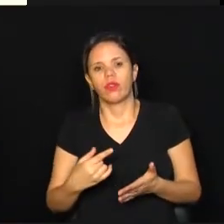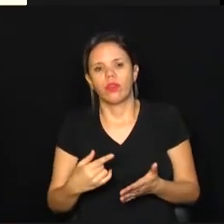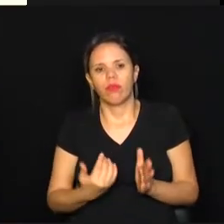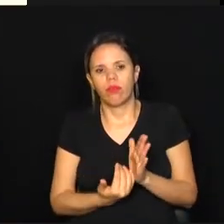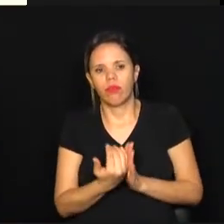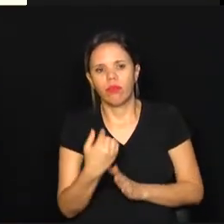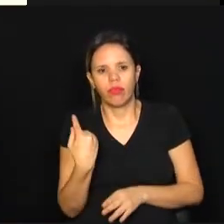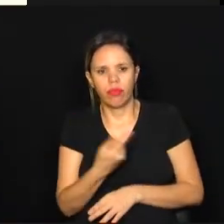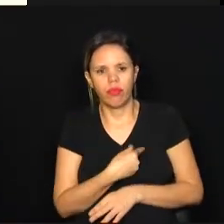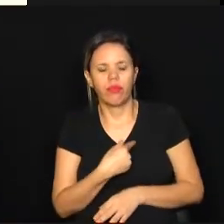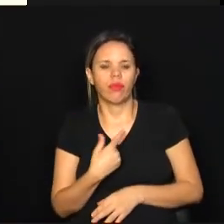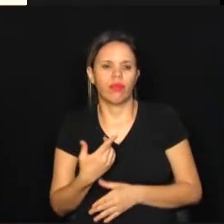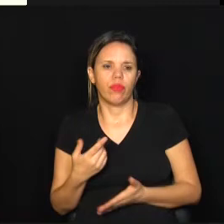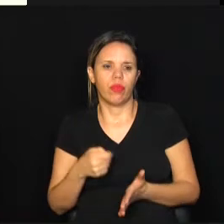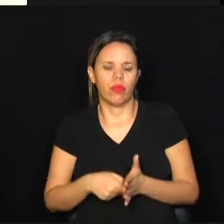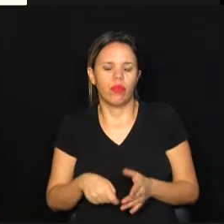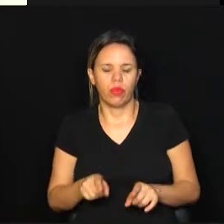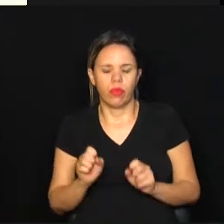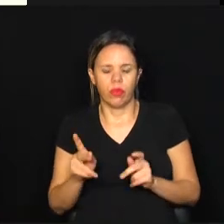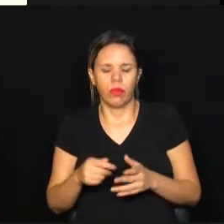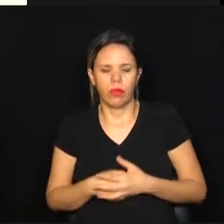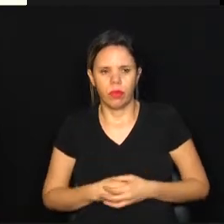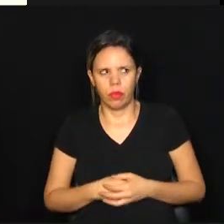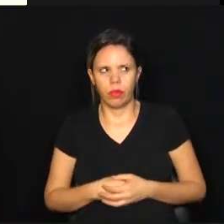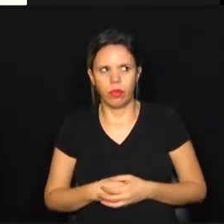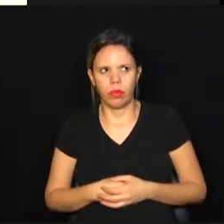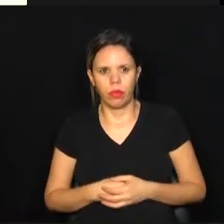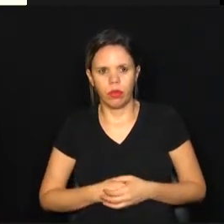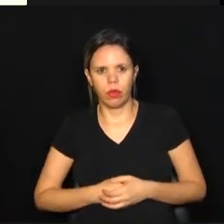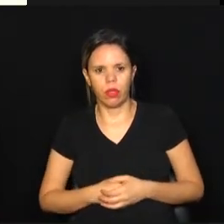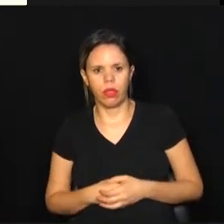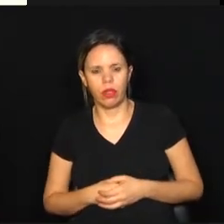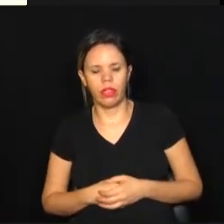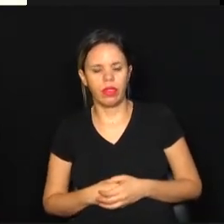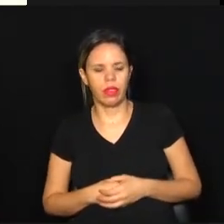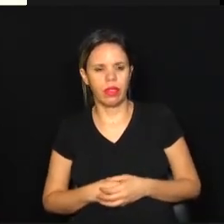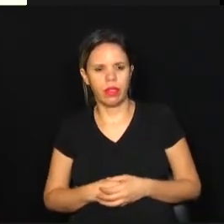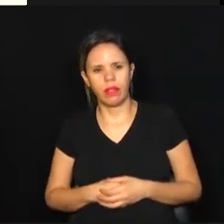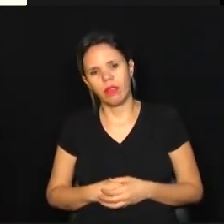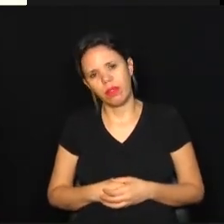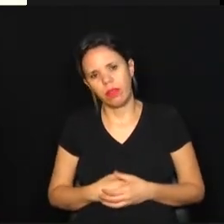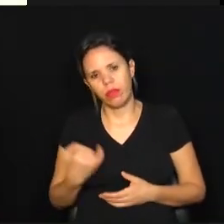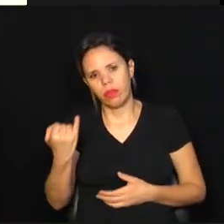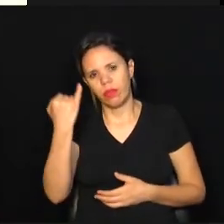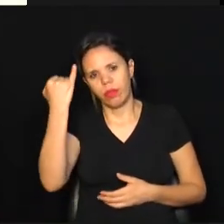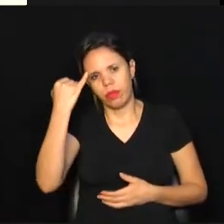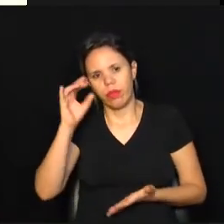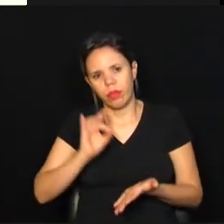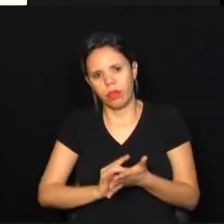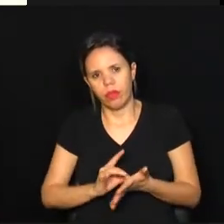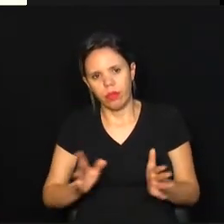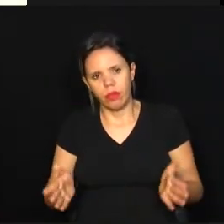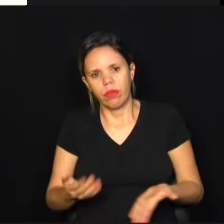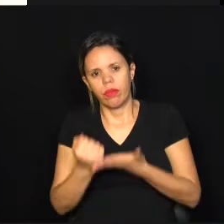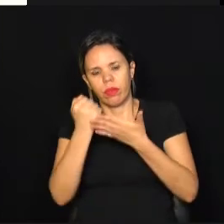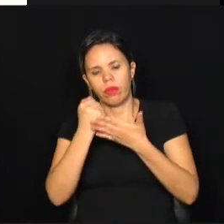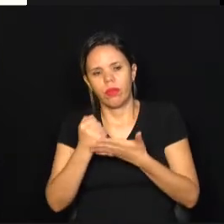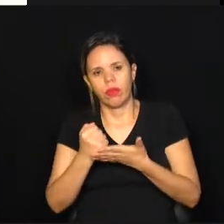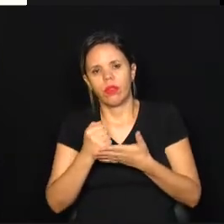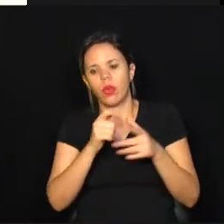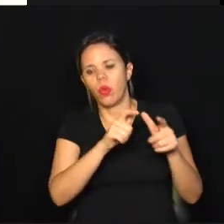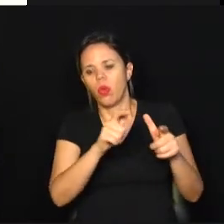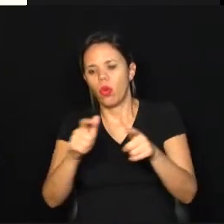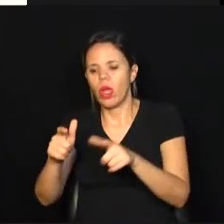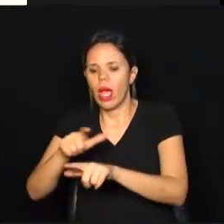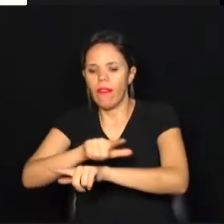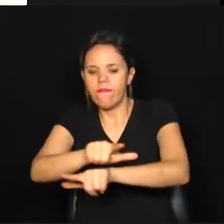crescente, o pagamento dela, tá ok? E é importante a gente realmente incentivar esses vazios, que às